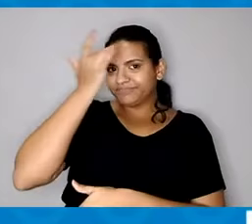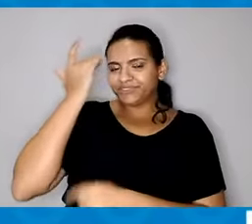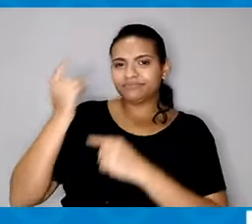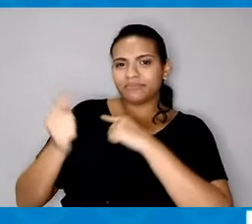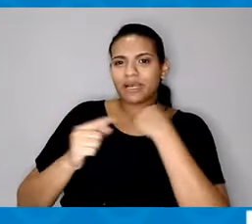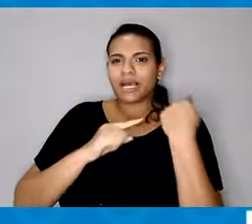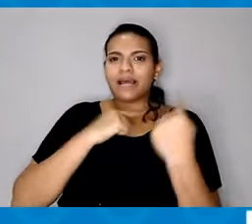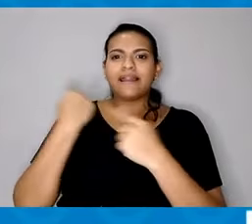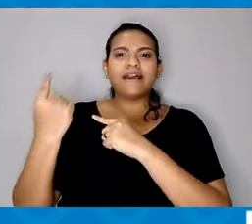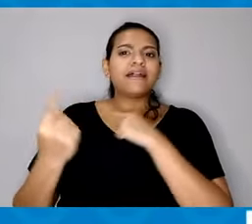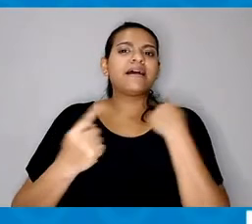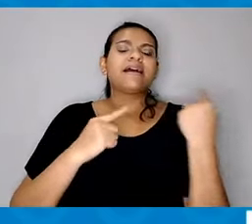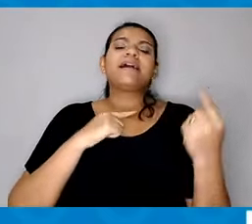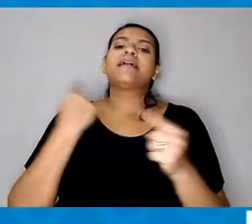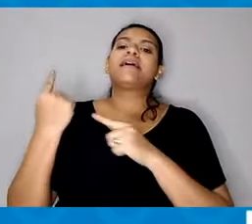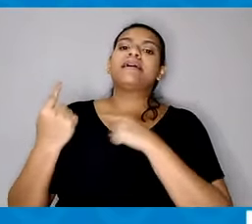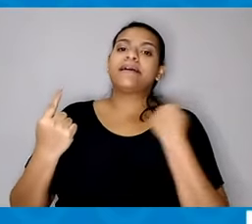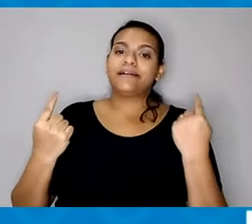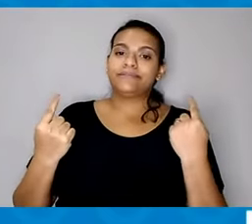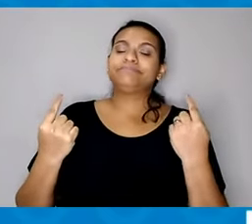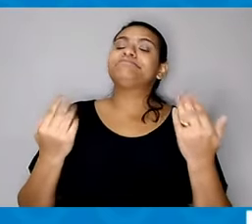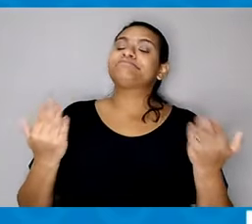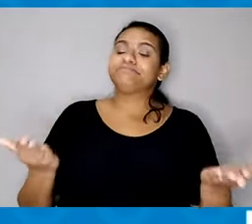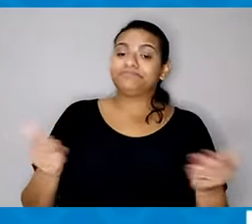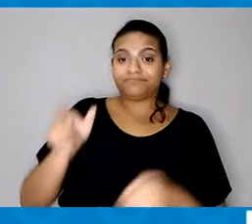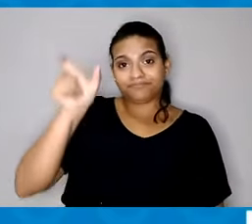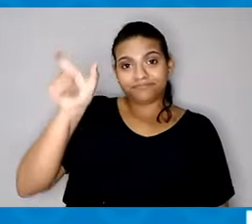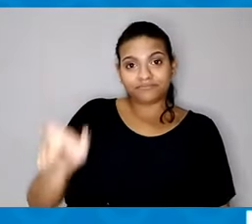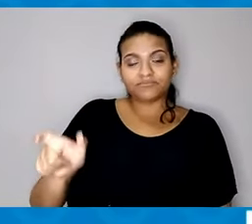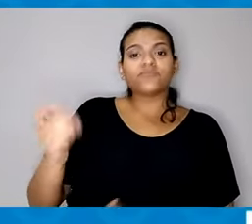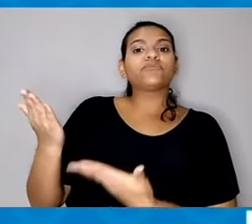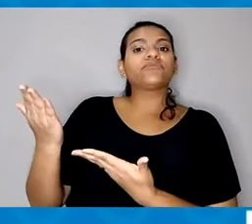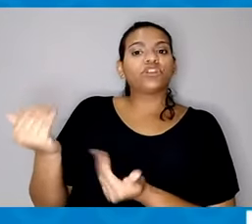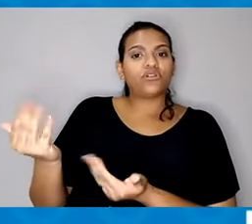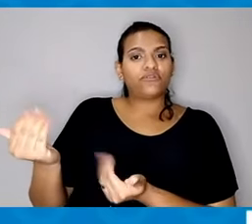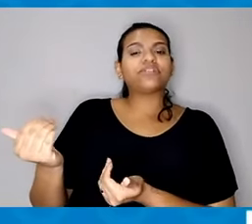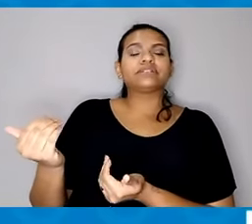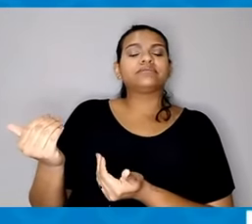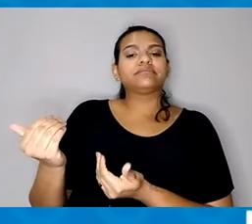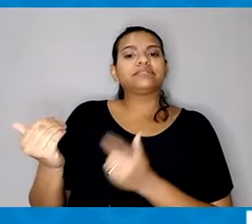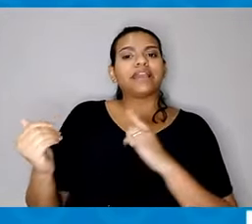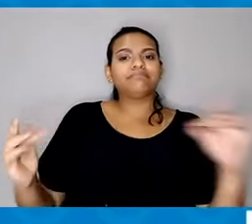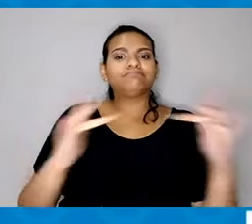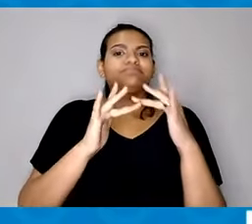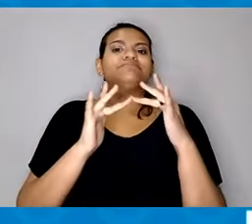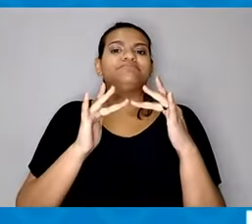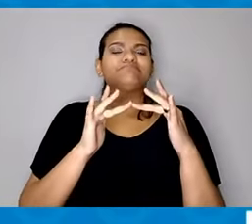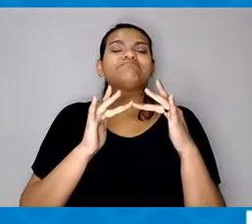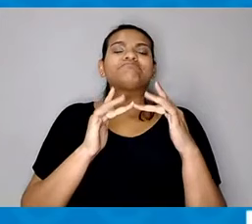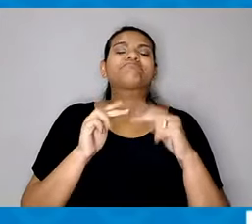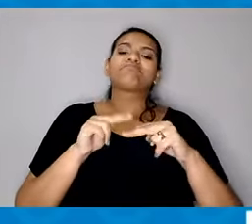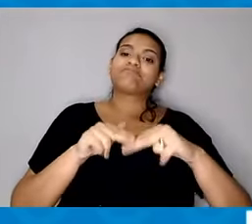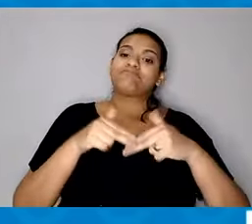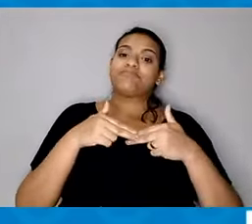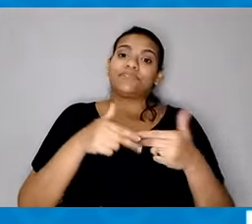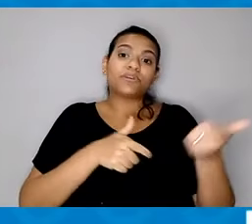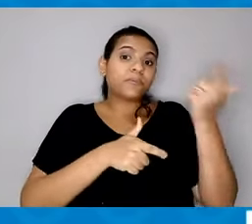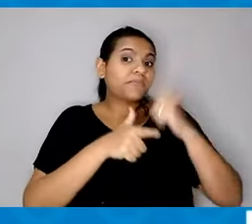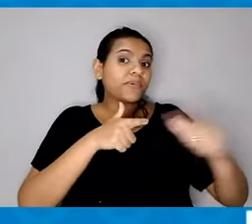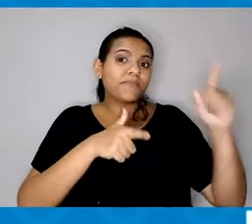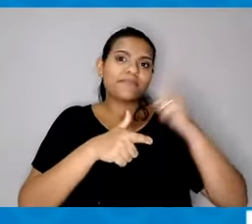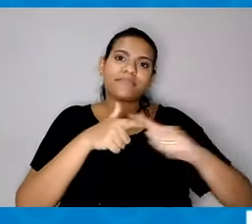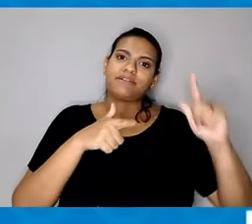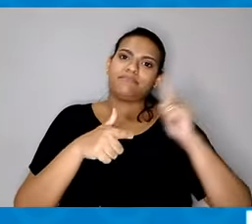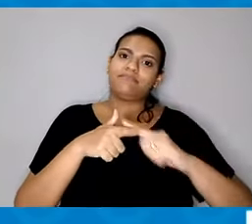jovens, eles têm uma relação com essas coisas, são problemas complexos para os quais a gente quer muita gente pensando,